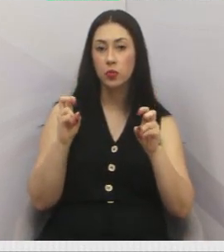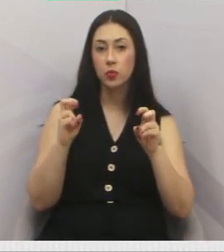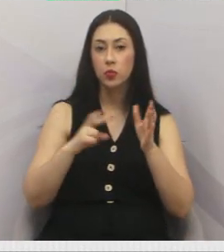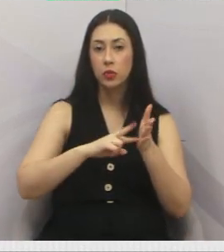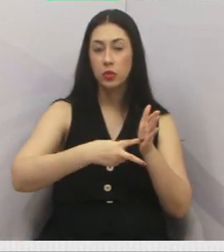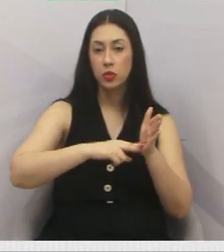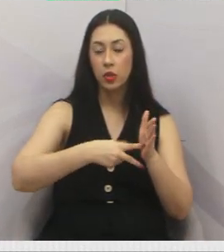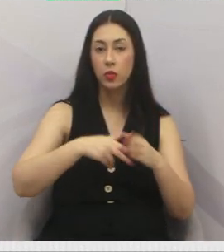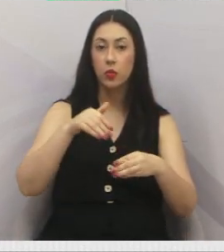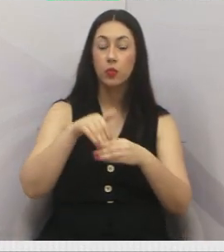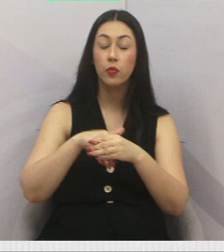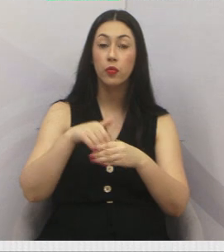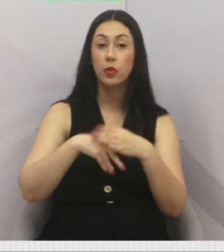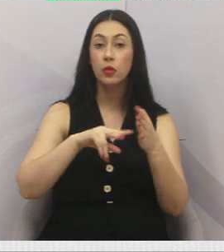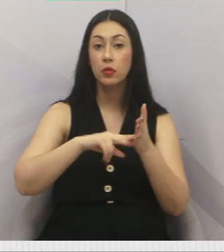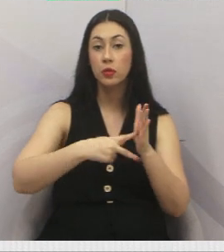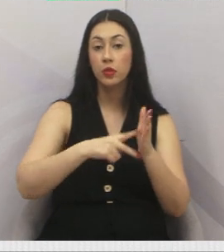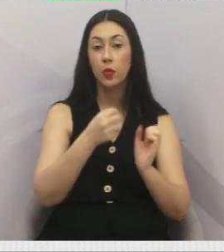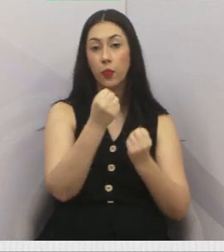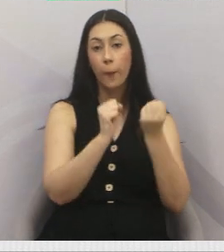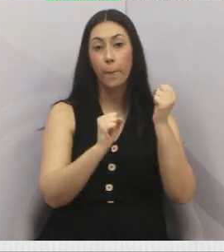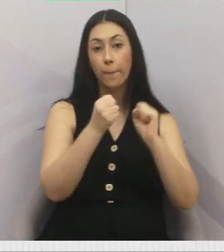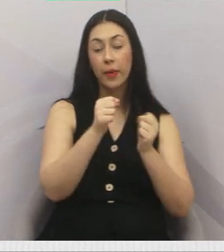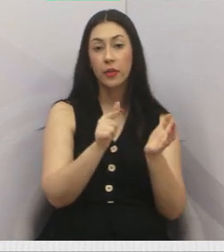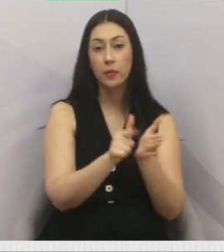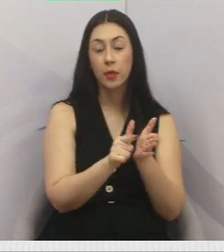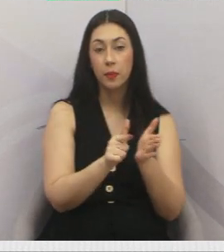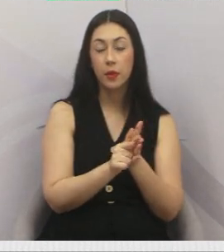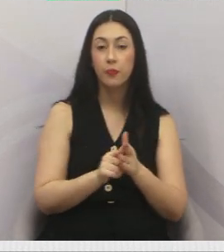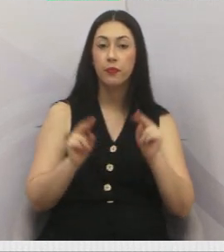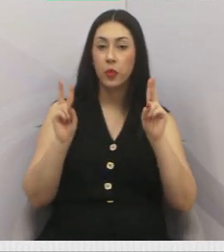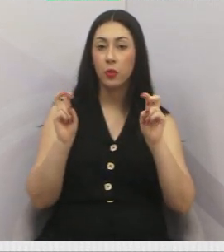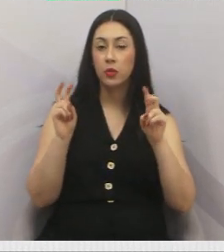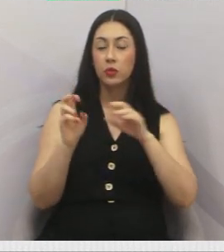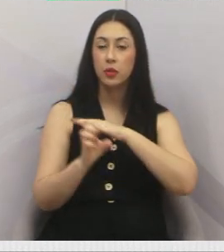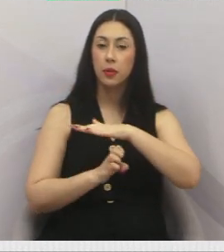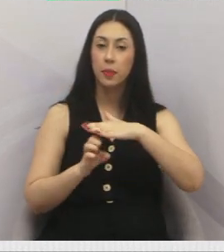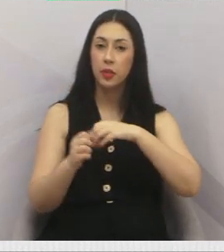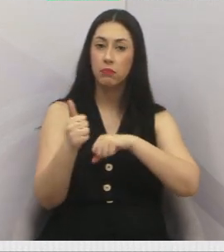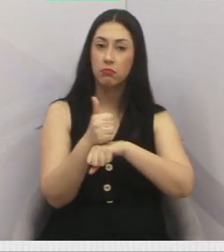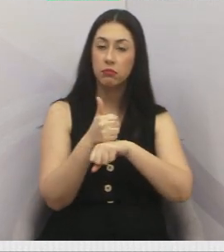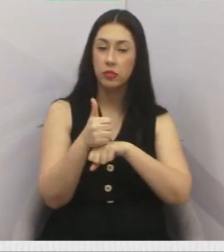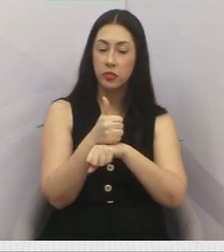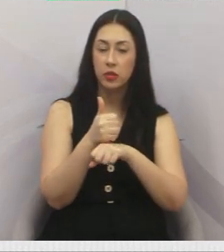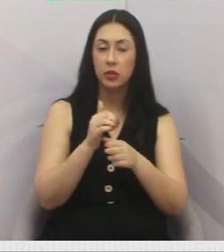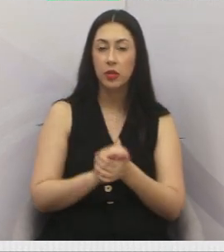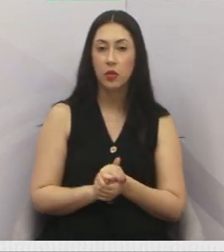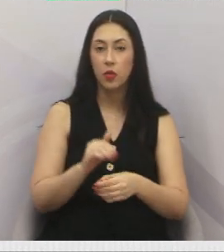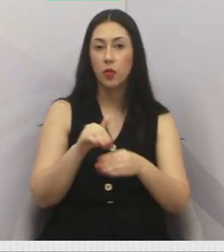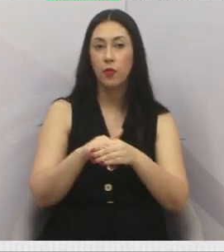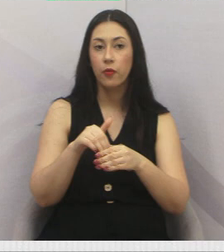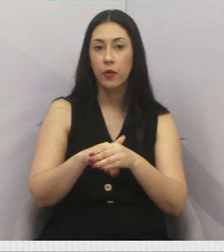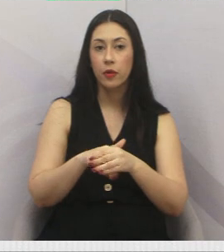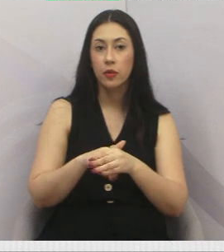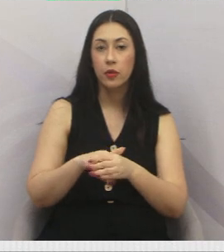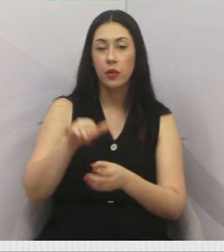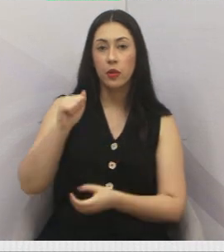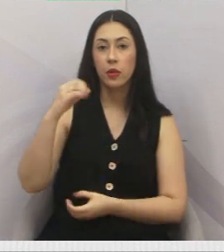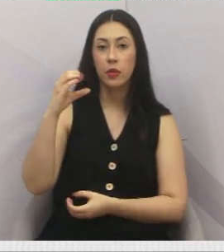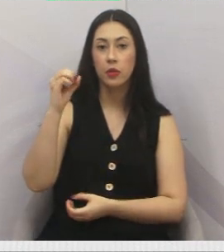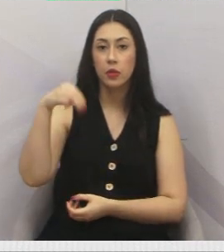Sindical, um voto para Sindicato dos Papeleiros. Segmento Empresas e ou Entidades Profissionais, um voto para a